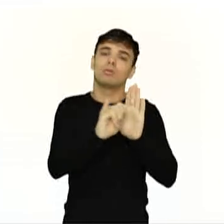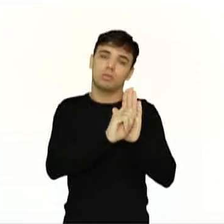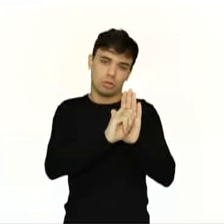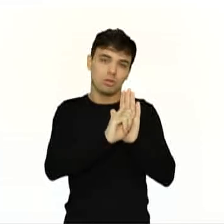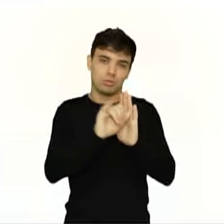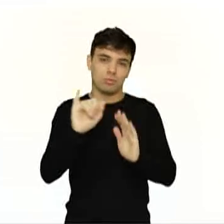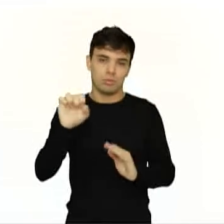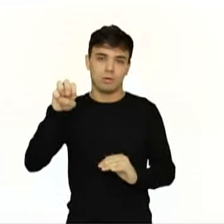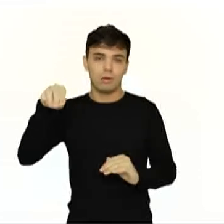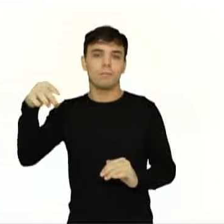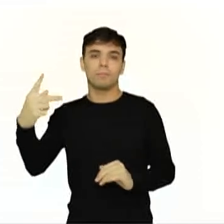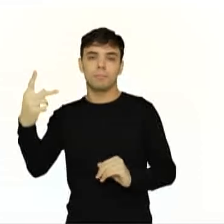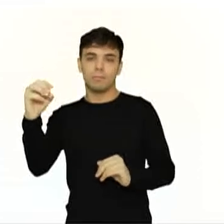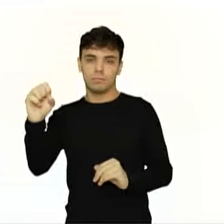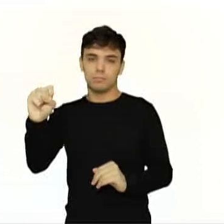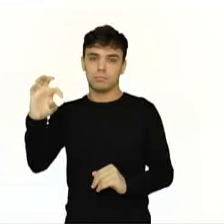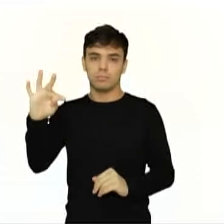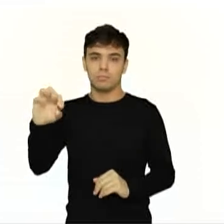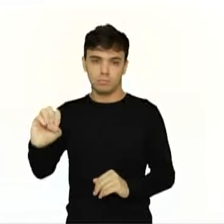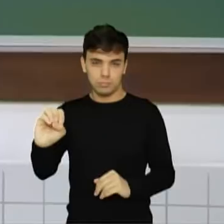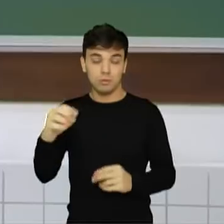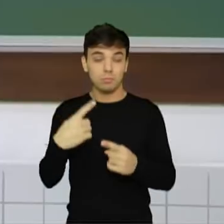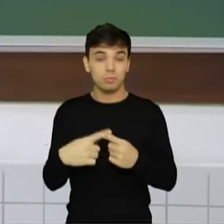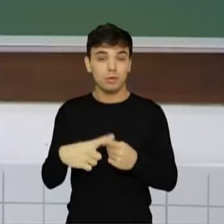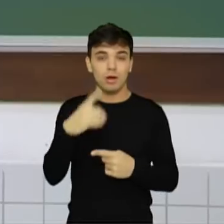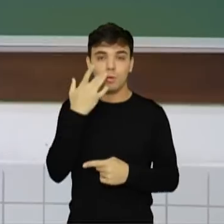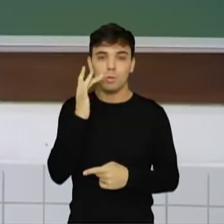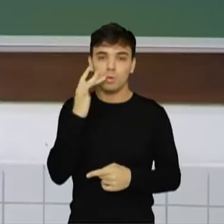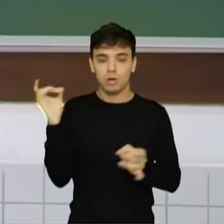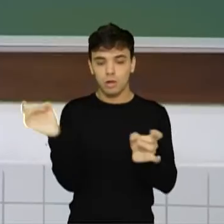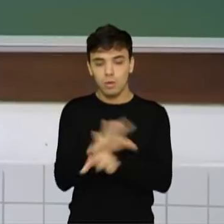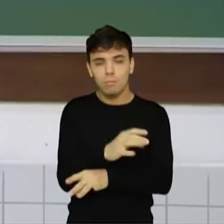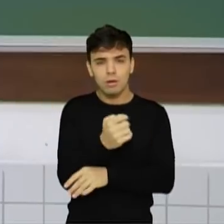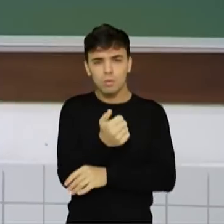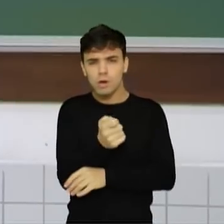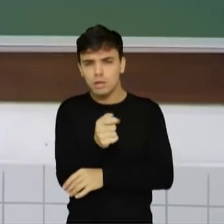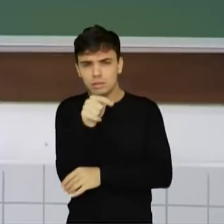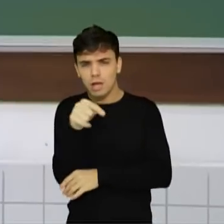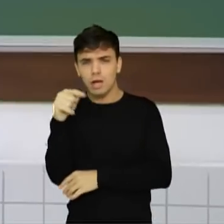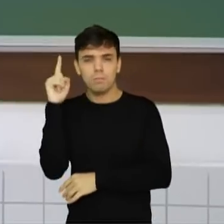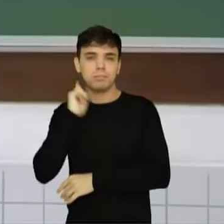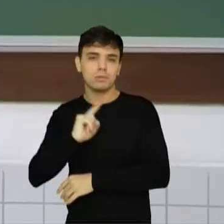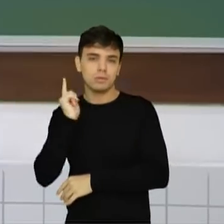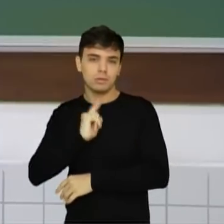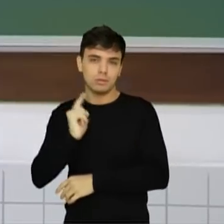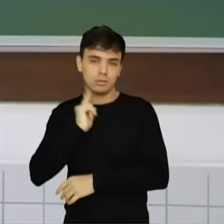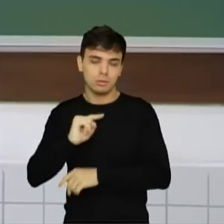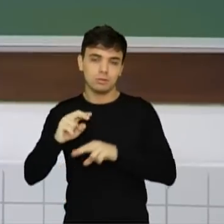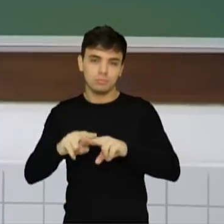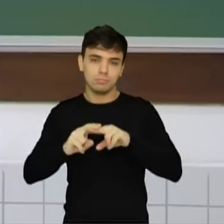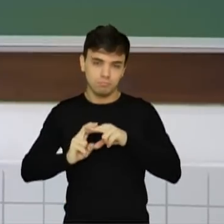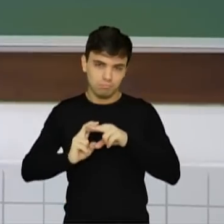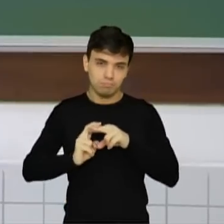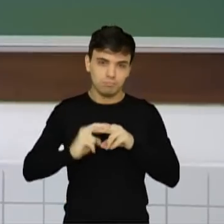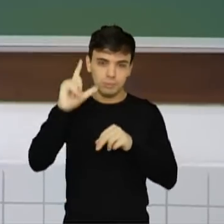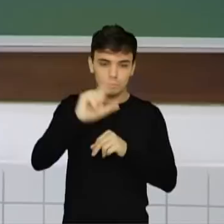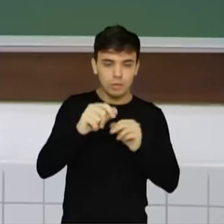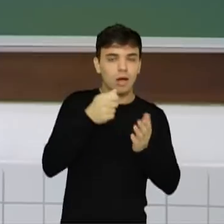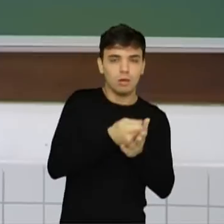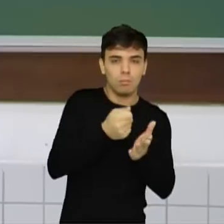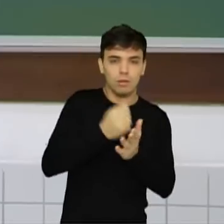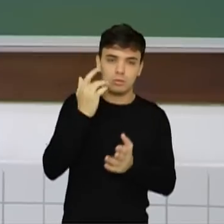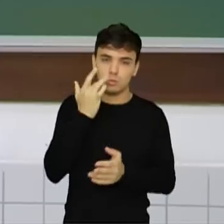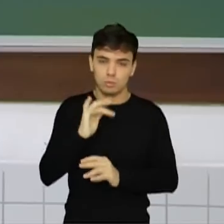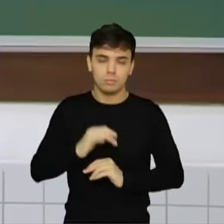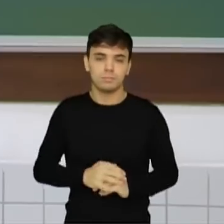o ouro estava acabando na região de Minas Gerais. Em 1760, ocorre muita diminuição dessa cobrança de ouro.